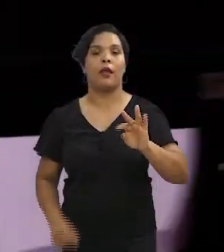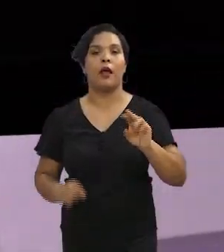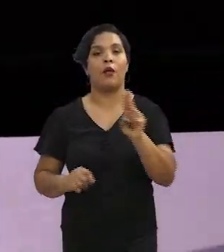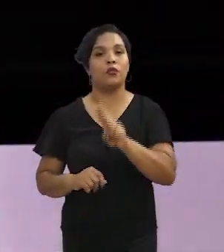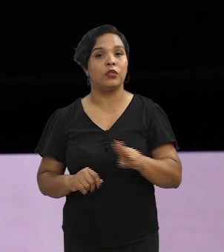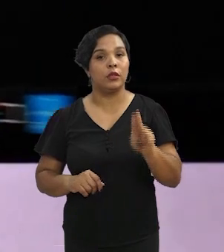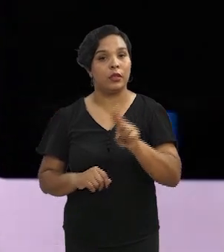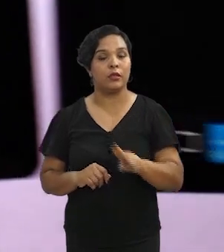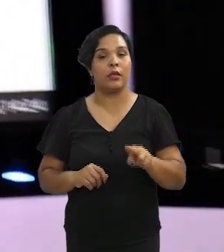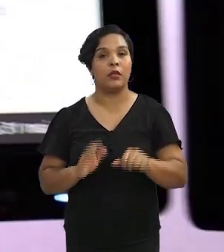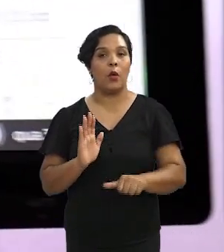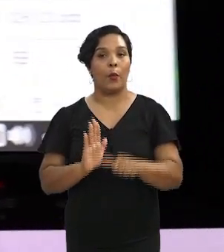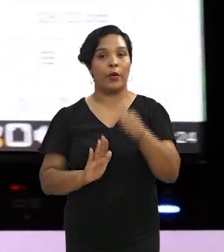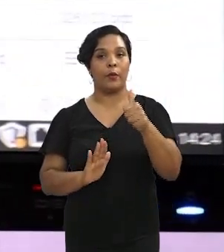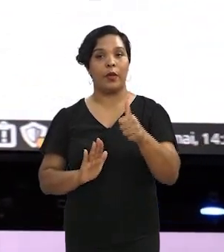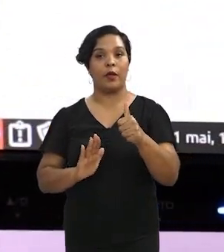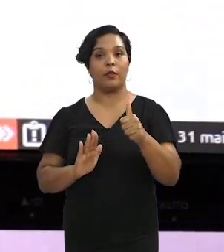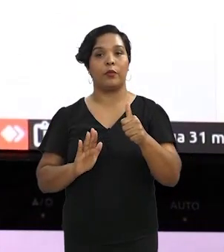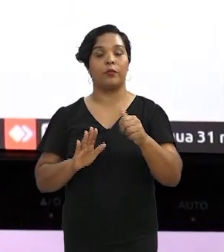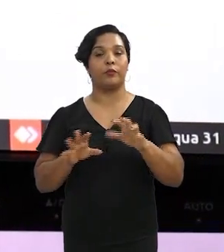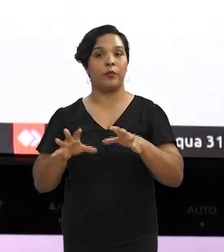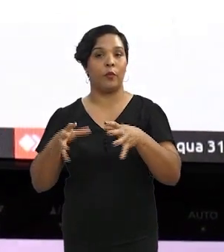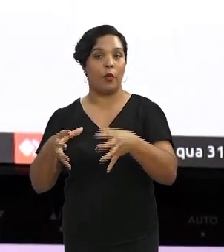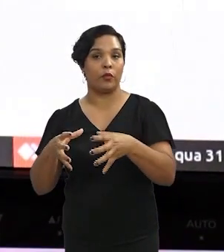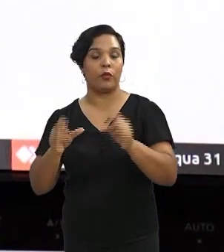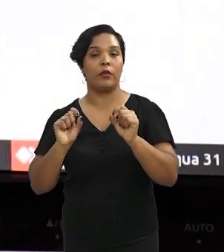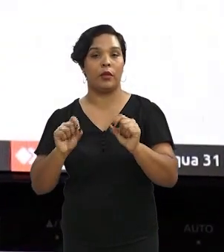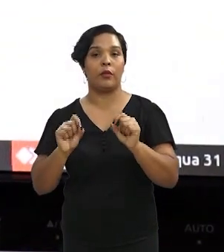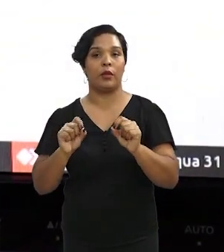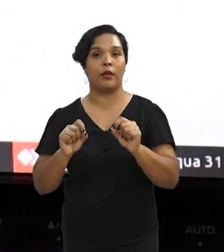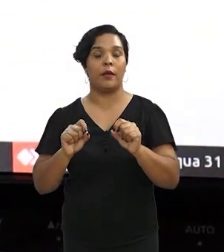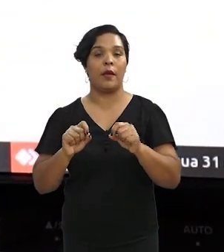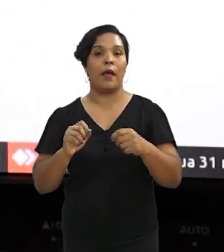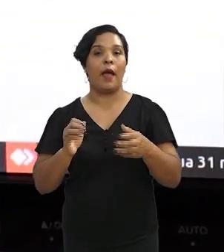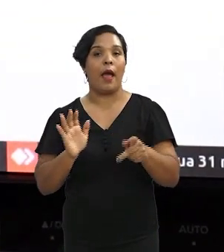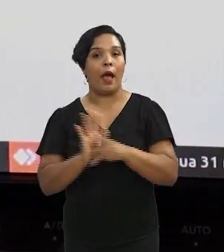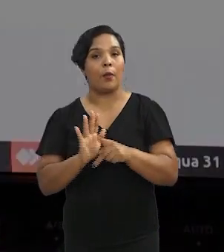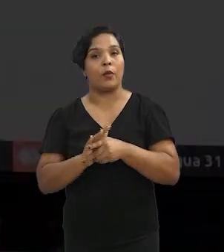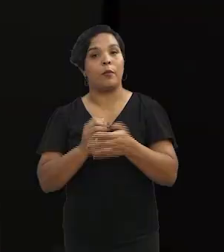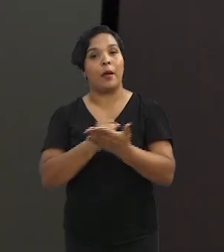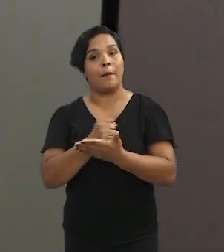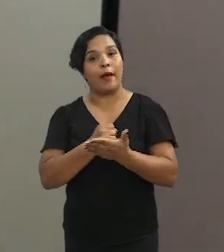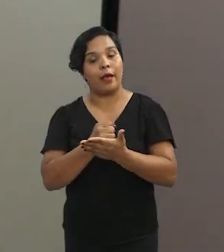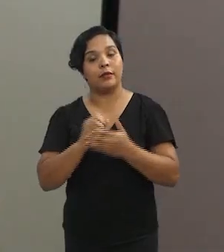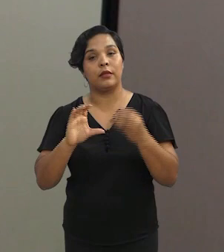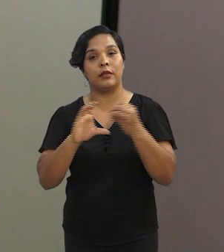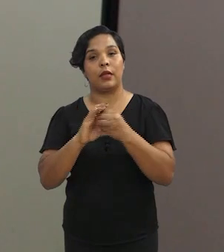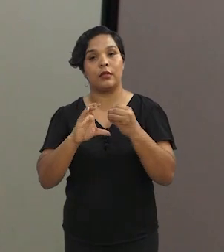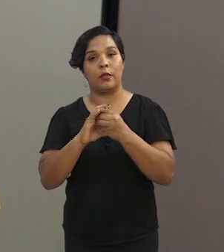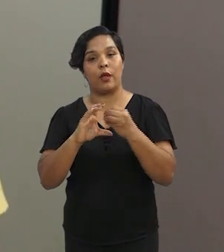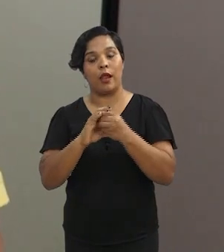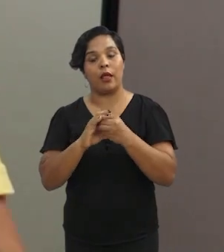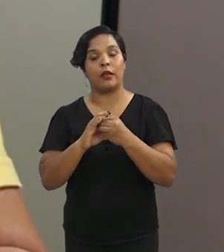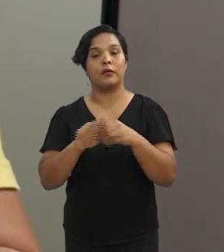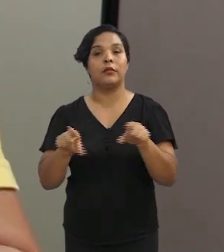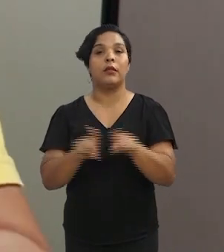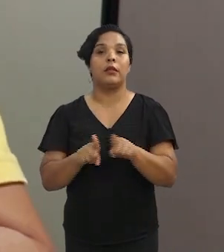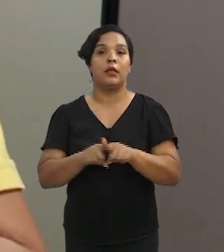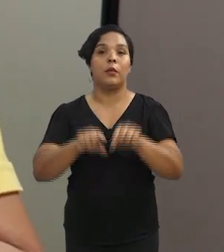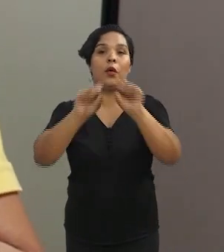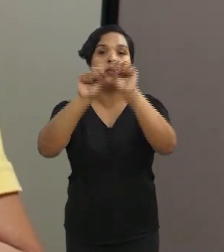de pesquisa, então a gente tem um primeiro módulo inicialmente que a gente está agora que vai sair, que é a própria base das moléculas,